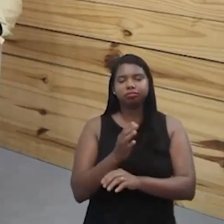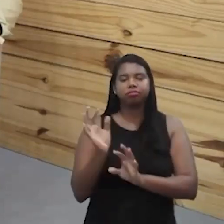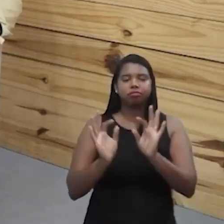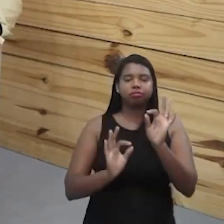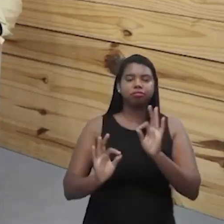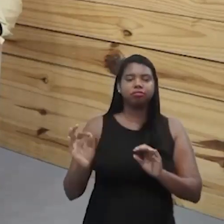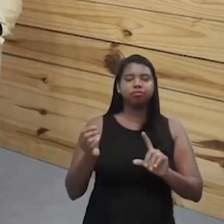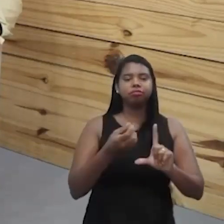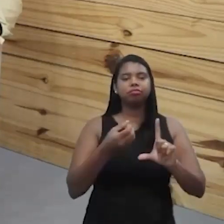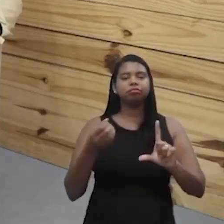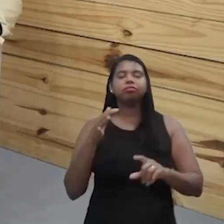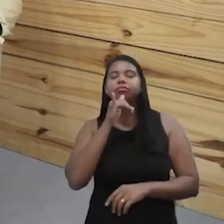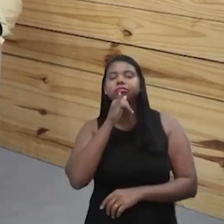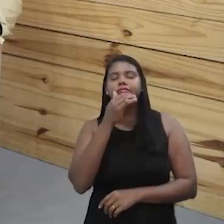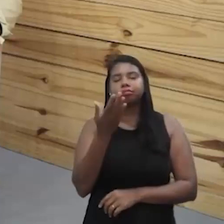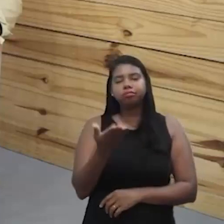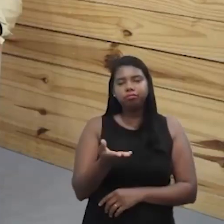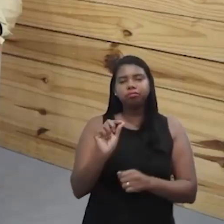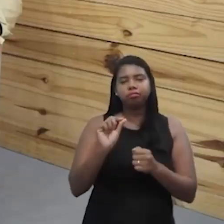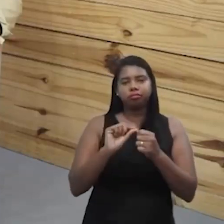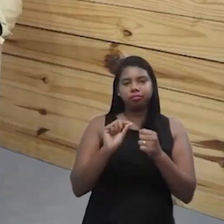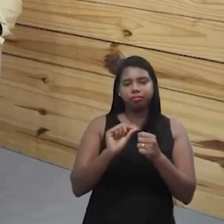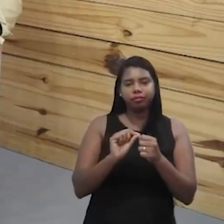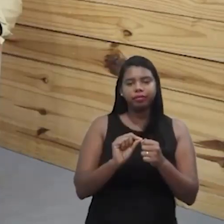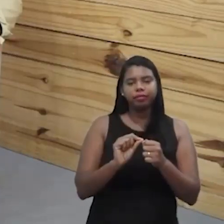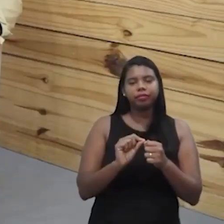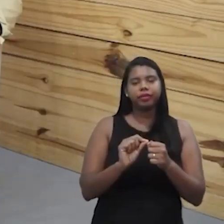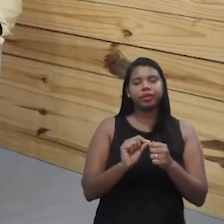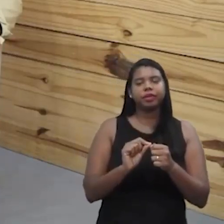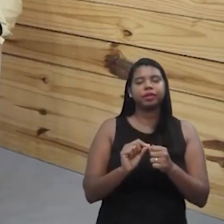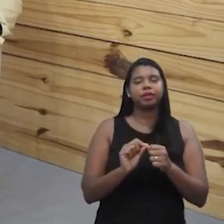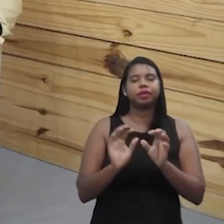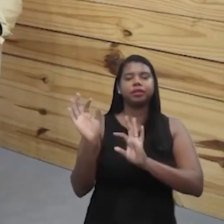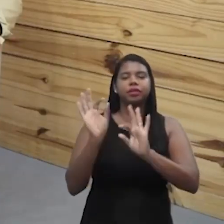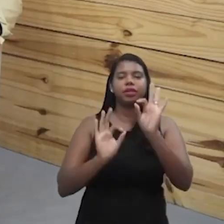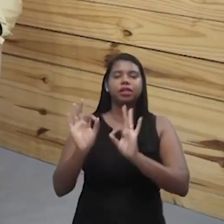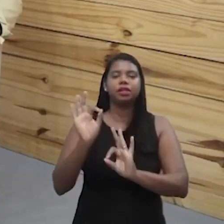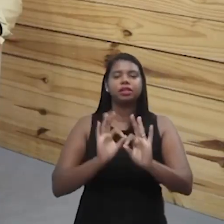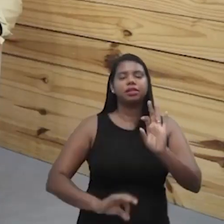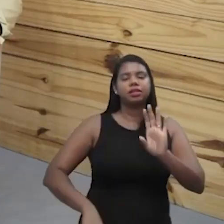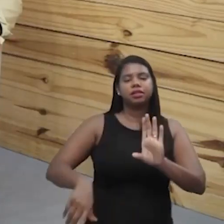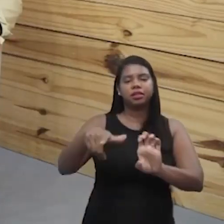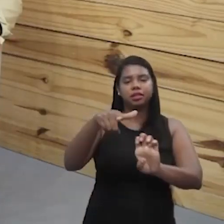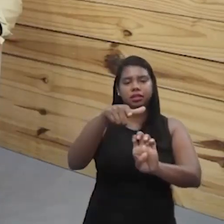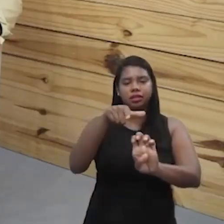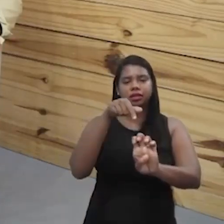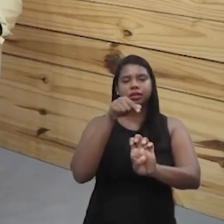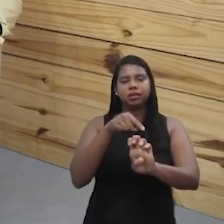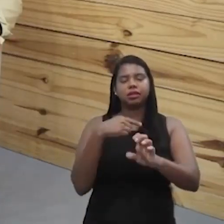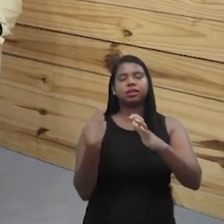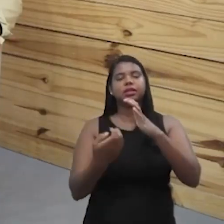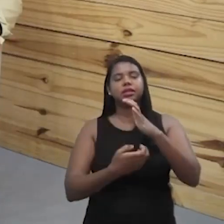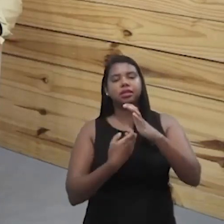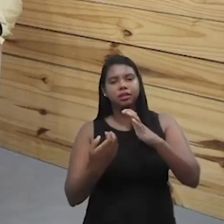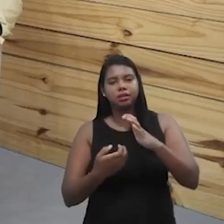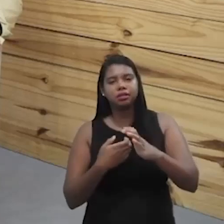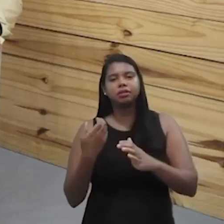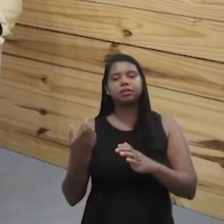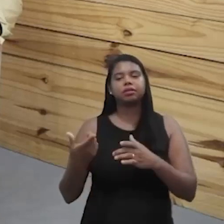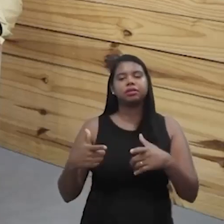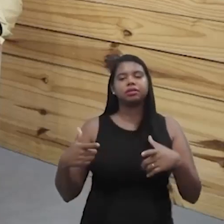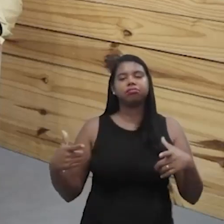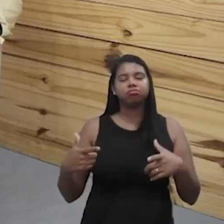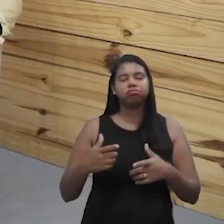no Google. Você faz a localização das empresas, tal. Muitas delas estão erradas, isso está crescendo, é uma nova